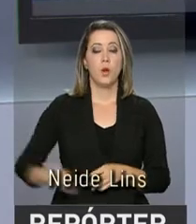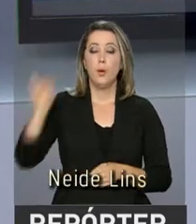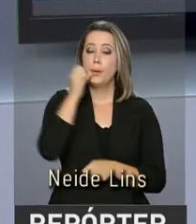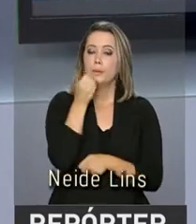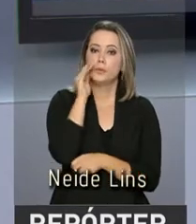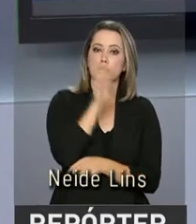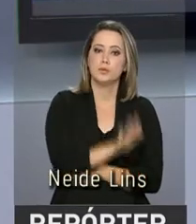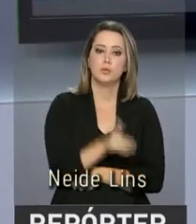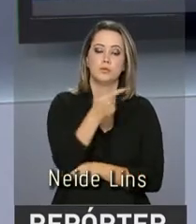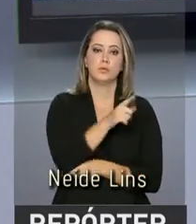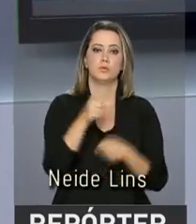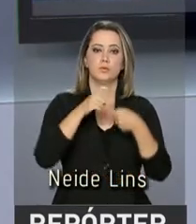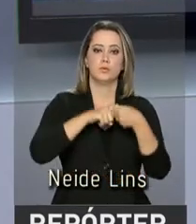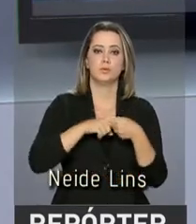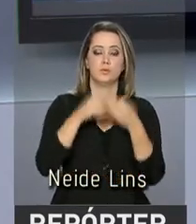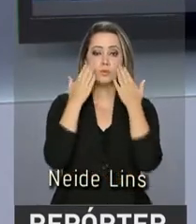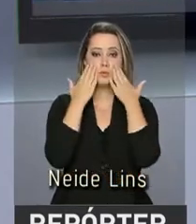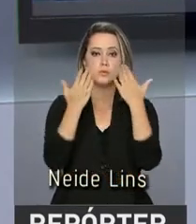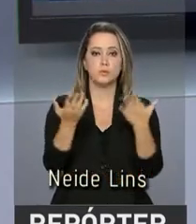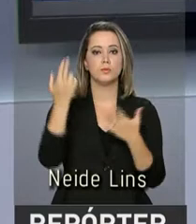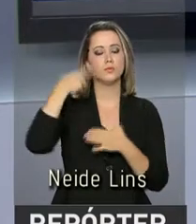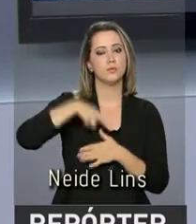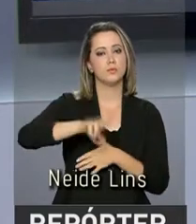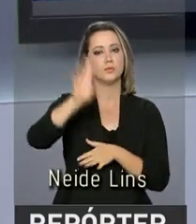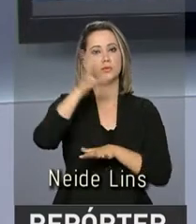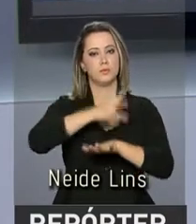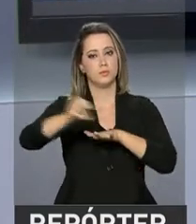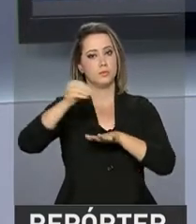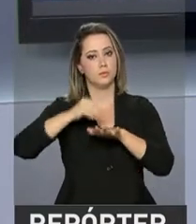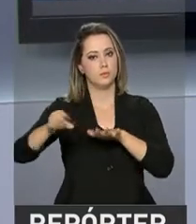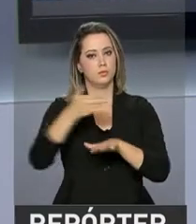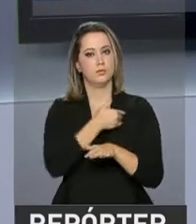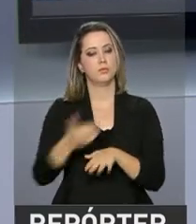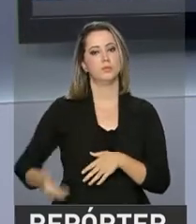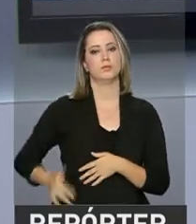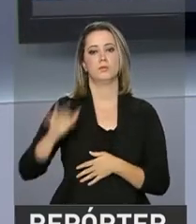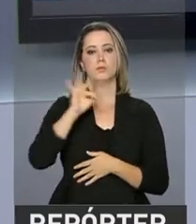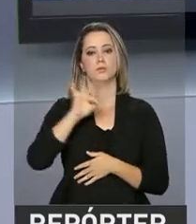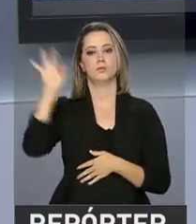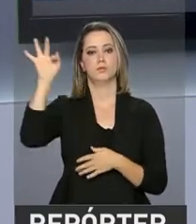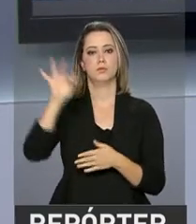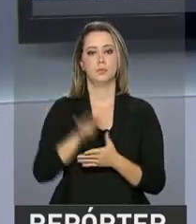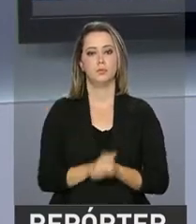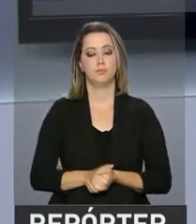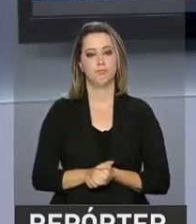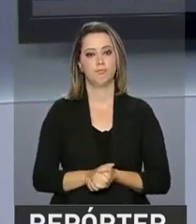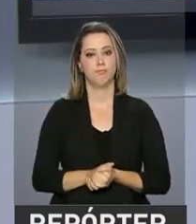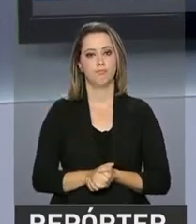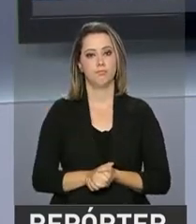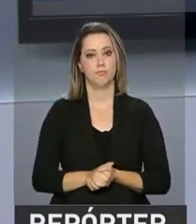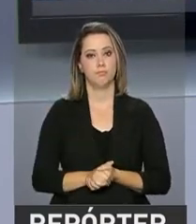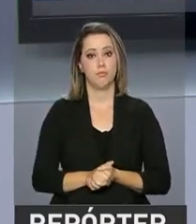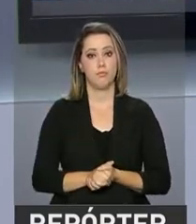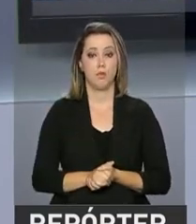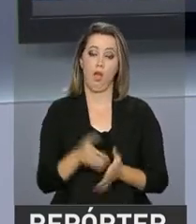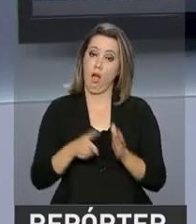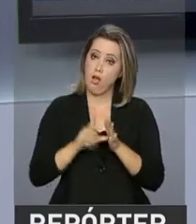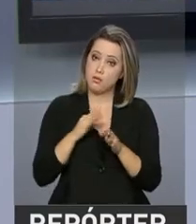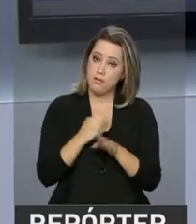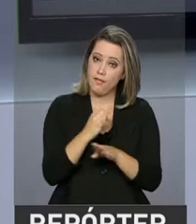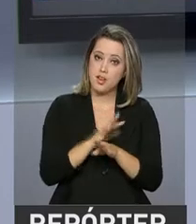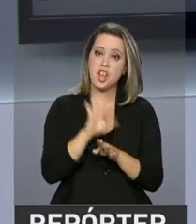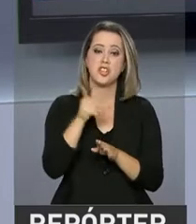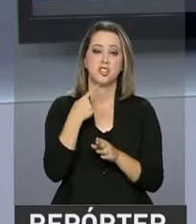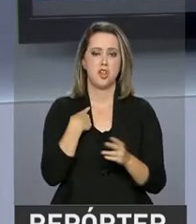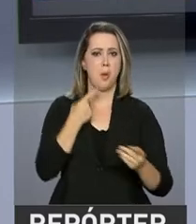Olá, boa tarde. Estamos de volta com mais uma edição do Repórter NBR e as notícias do governo federal. Véspera de feriado e